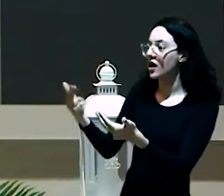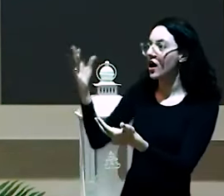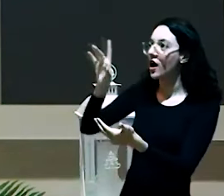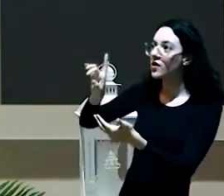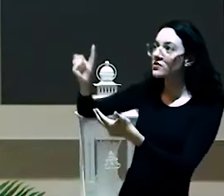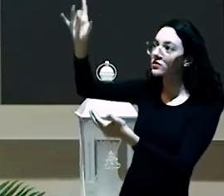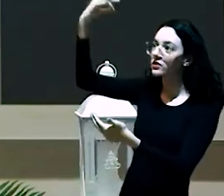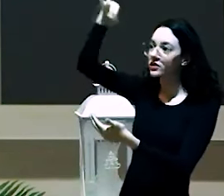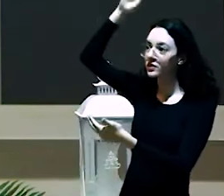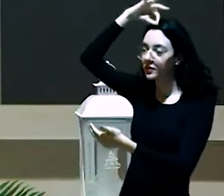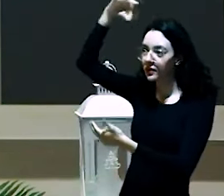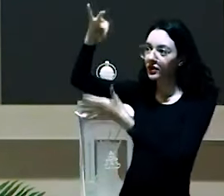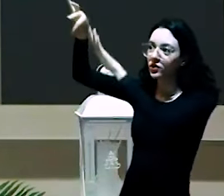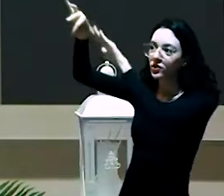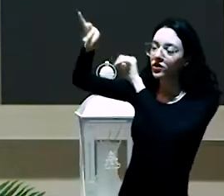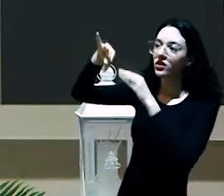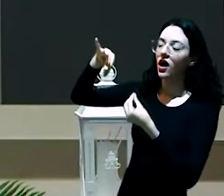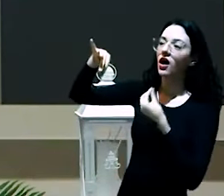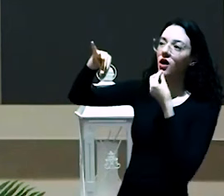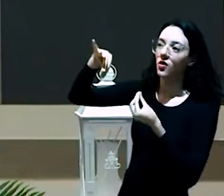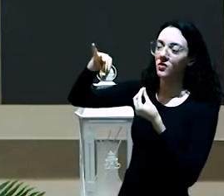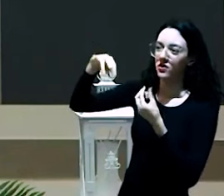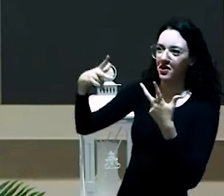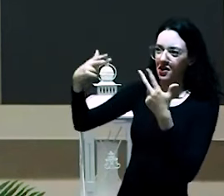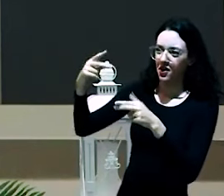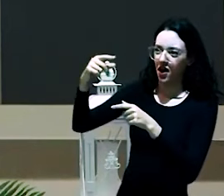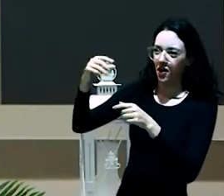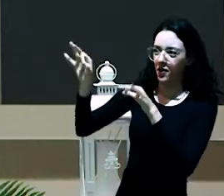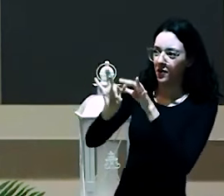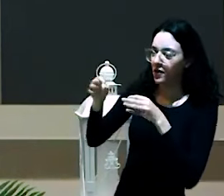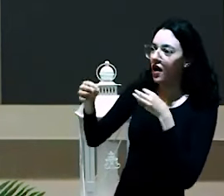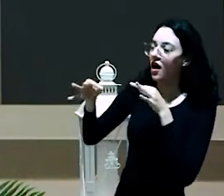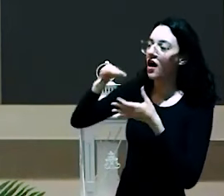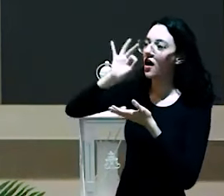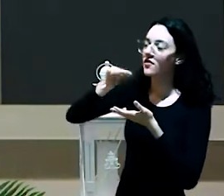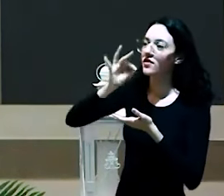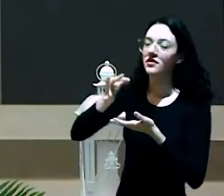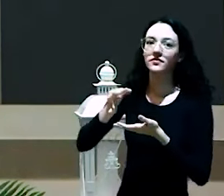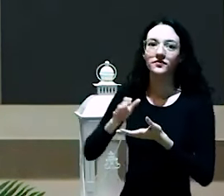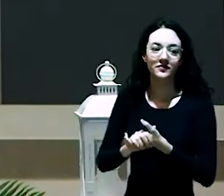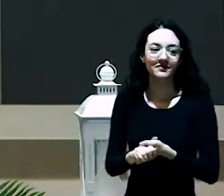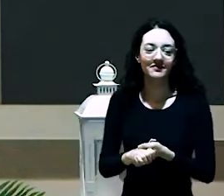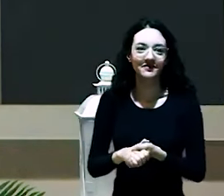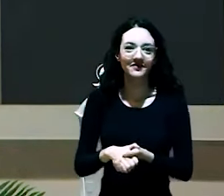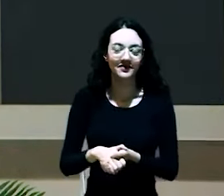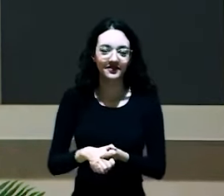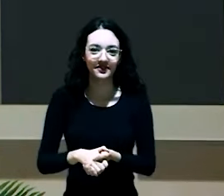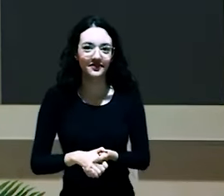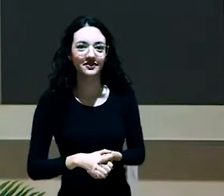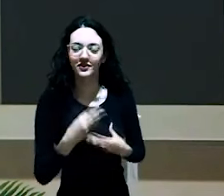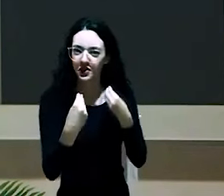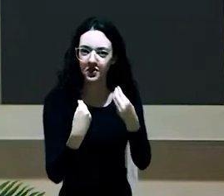café. Imagina agora o Espírito Santo fazendo um cafezinho para ti. Só que falta que faça uma cuca para você.